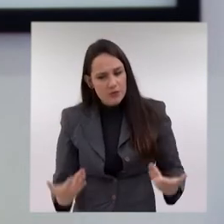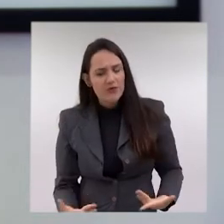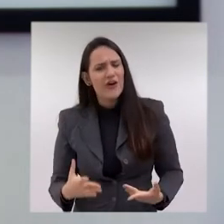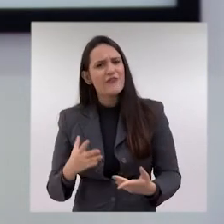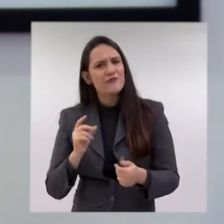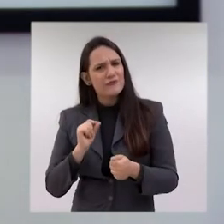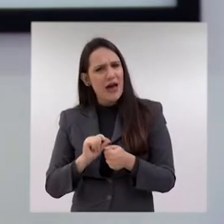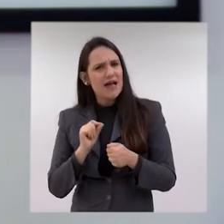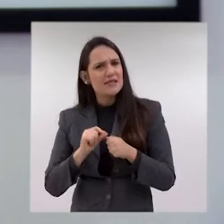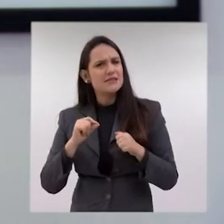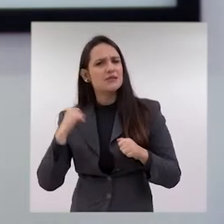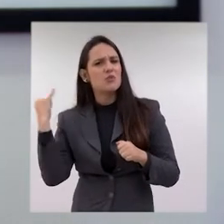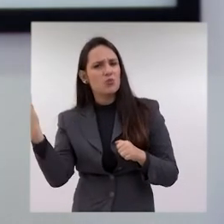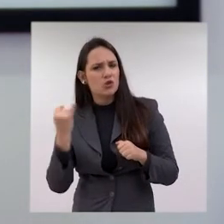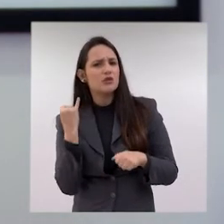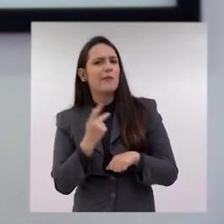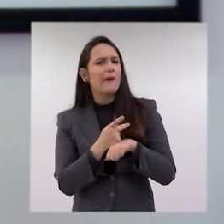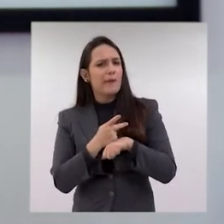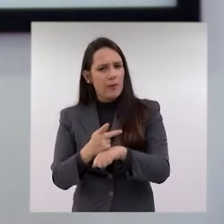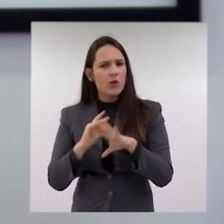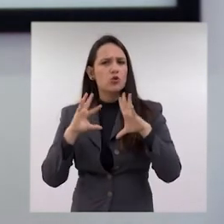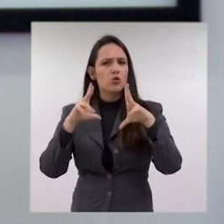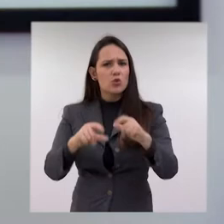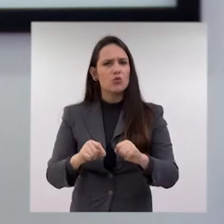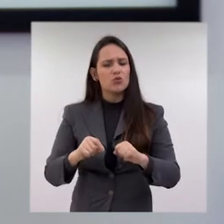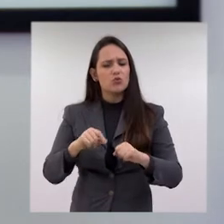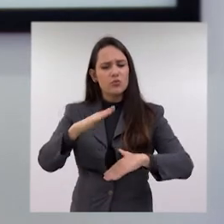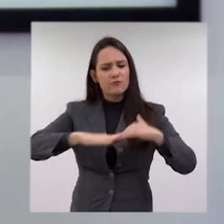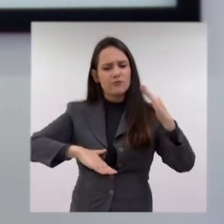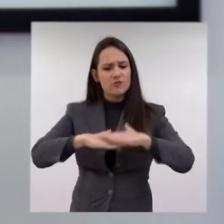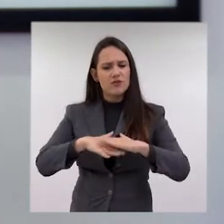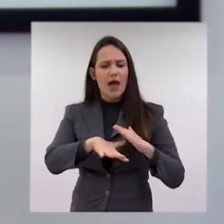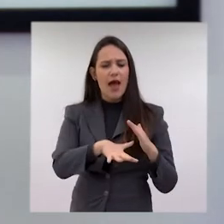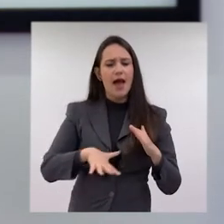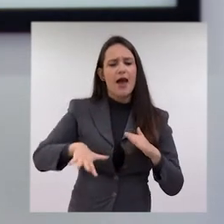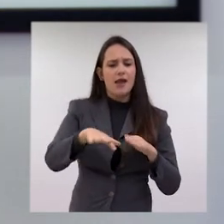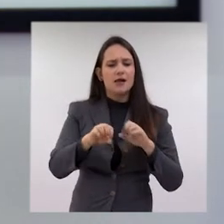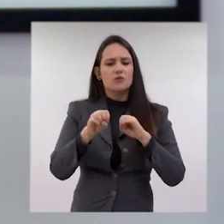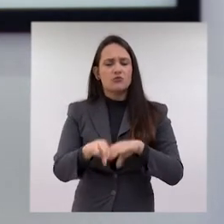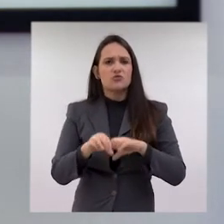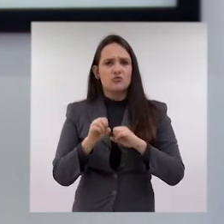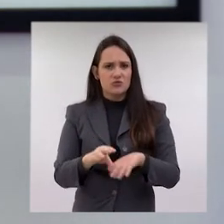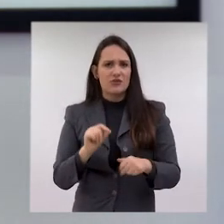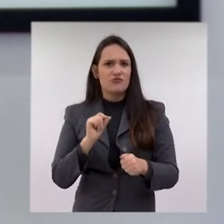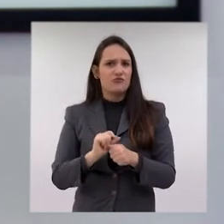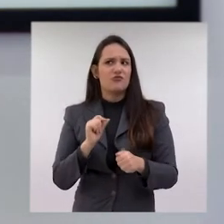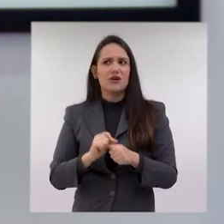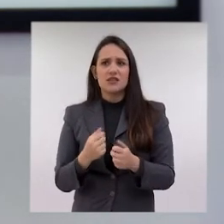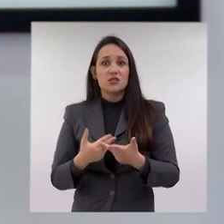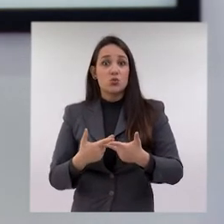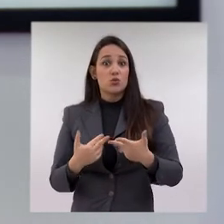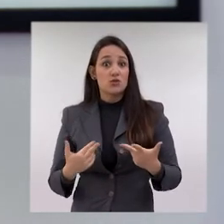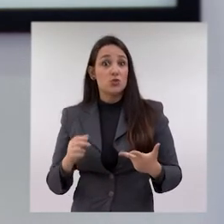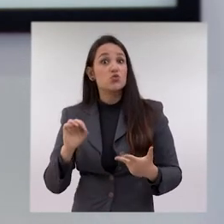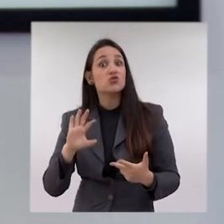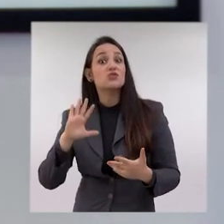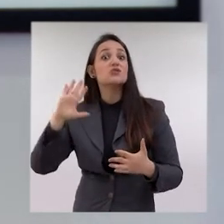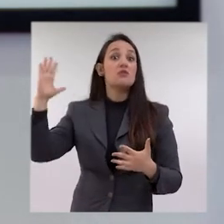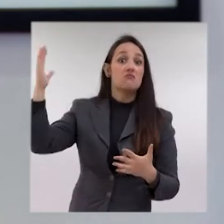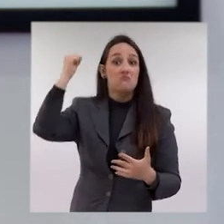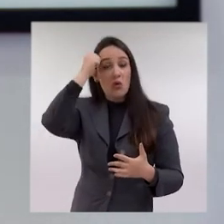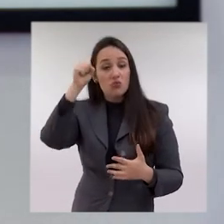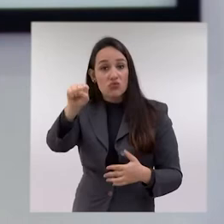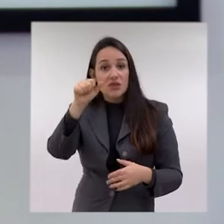homenagem aos educadores, pesquisadores, enfim, quem faz com que realmente tudo aconteça dentro de